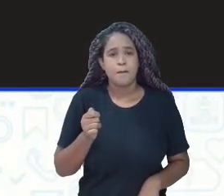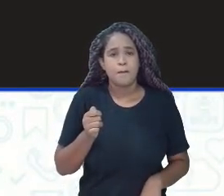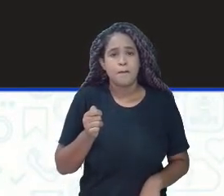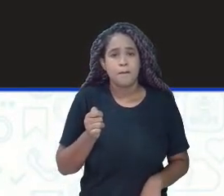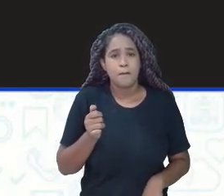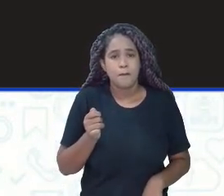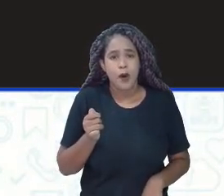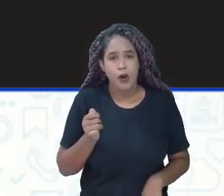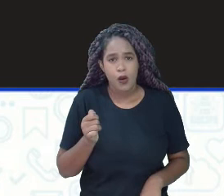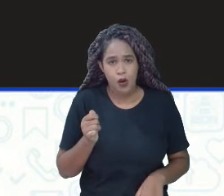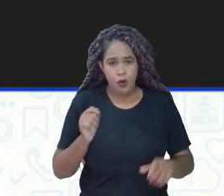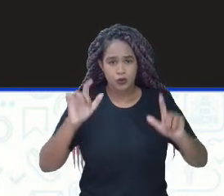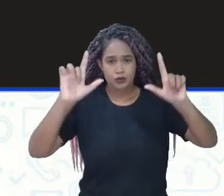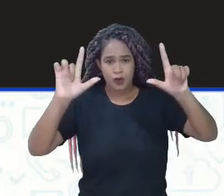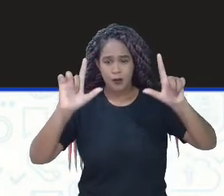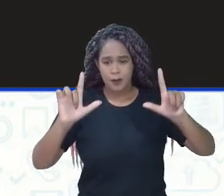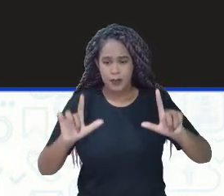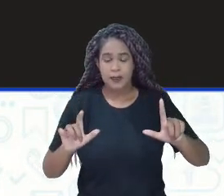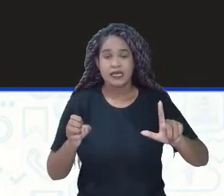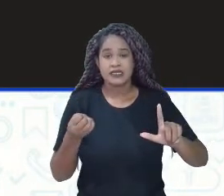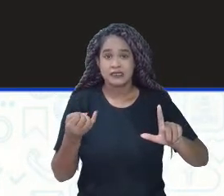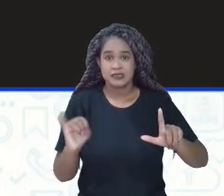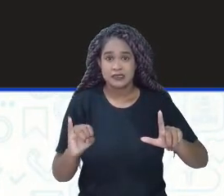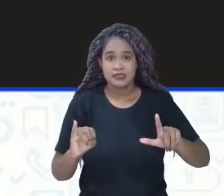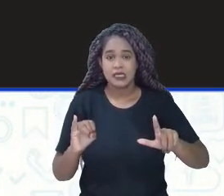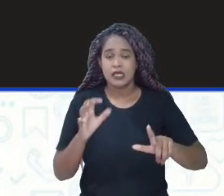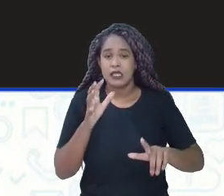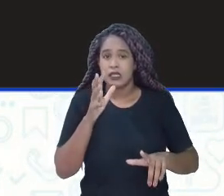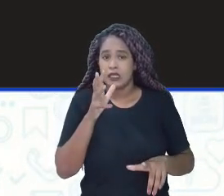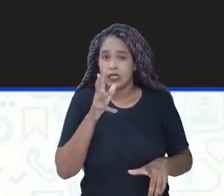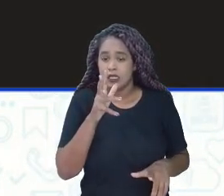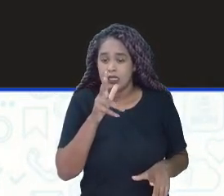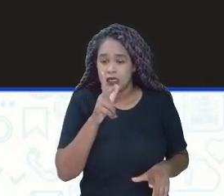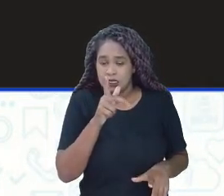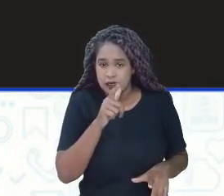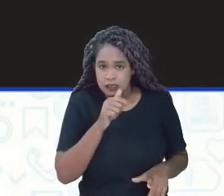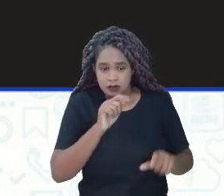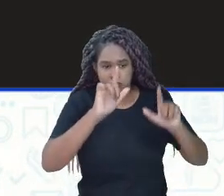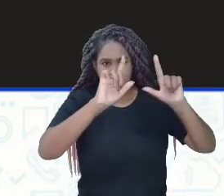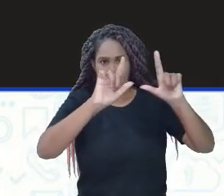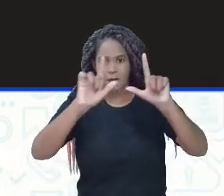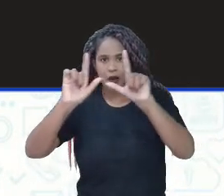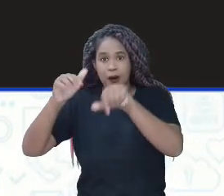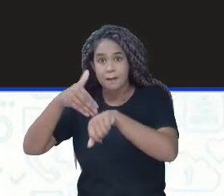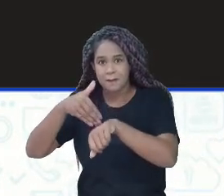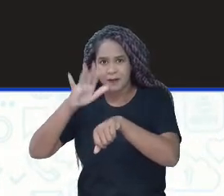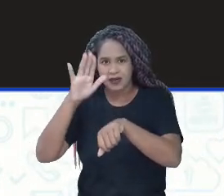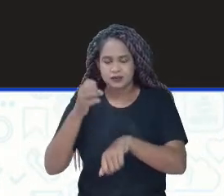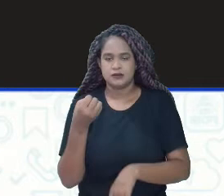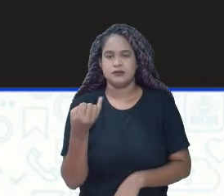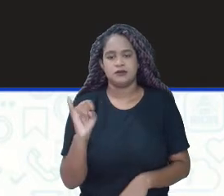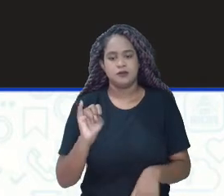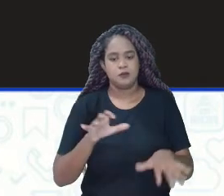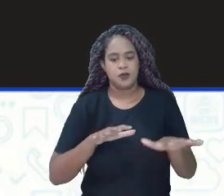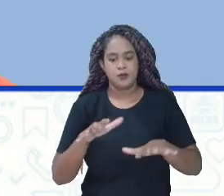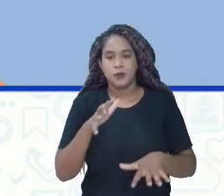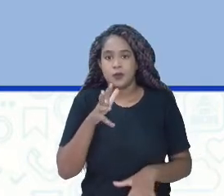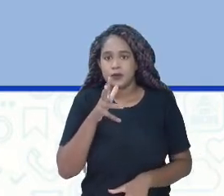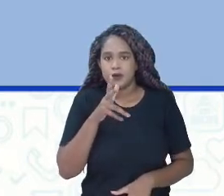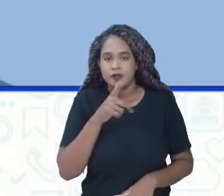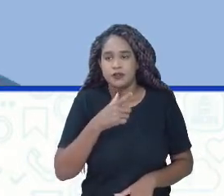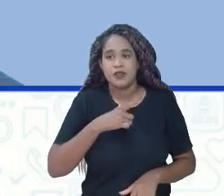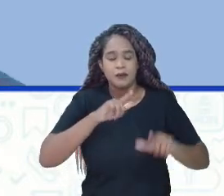Então, nós temos aqui, não é? A noção de tempo, se é rápido, é poucos quadros. Se o movimento é lento, tem